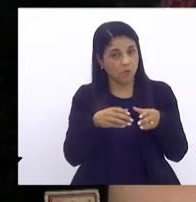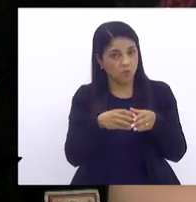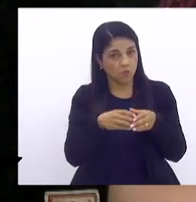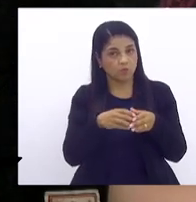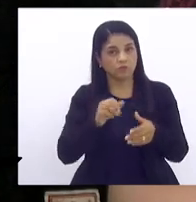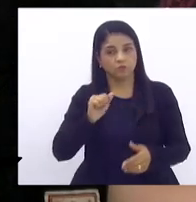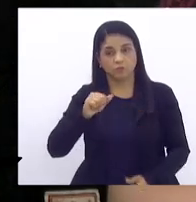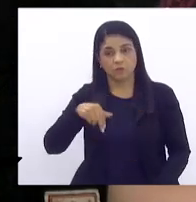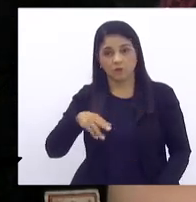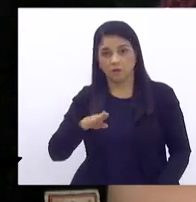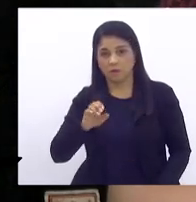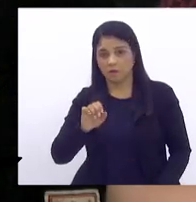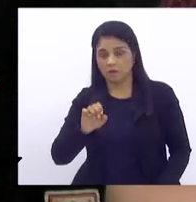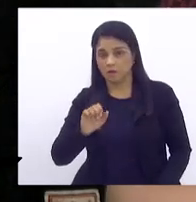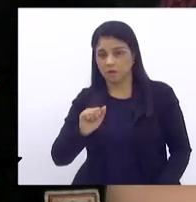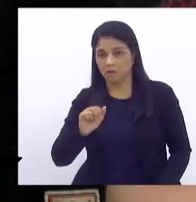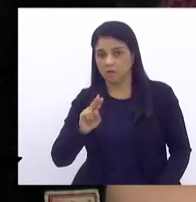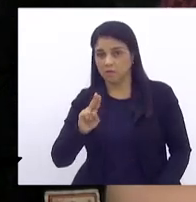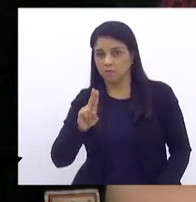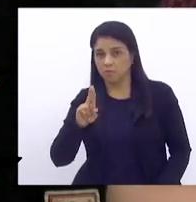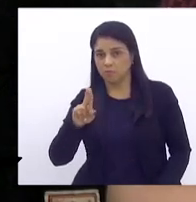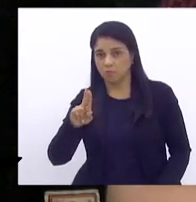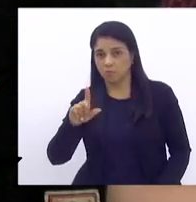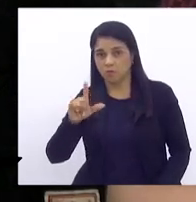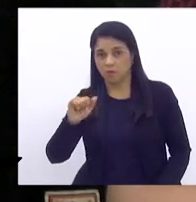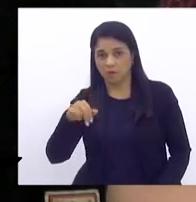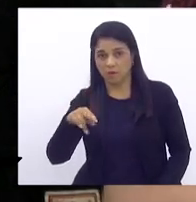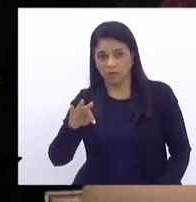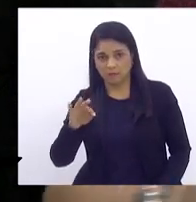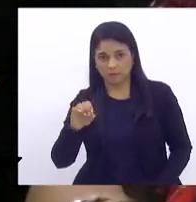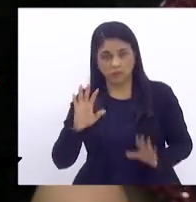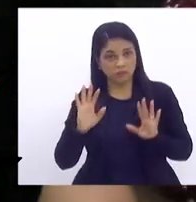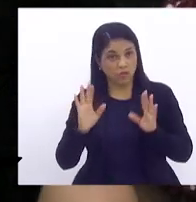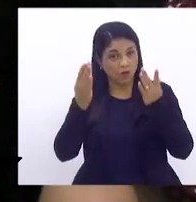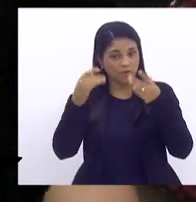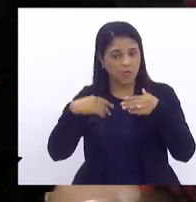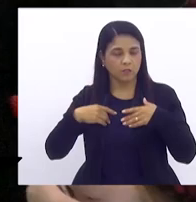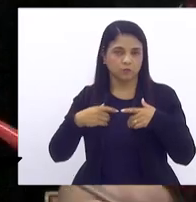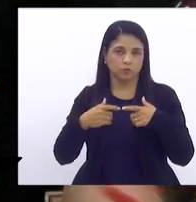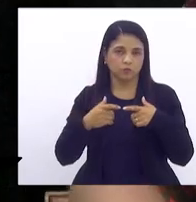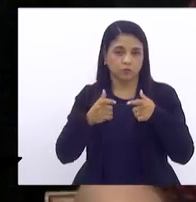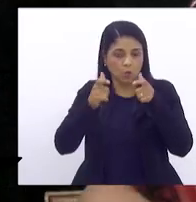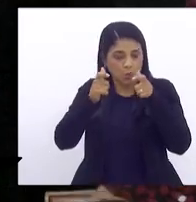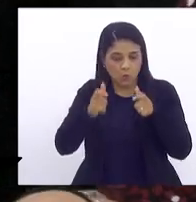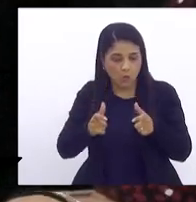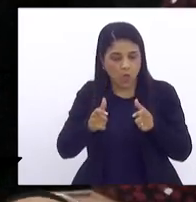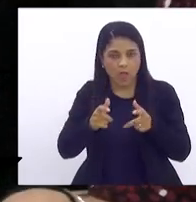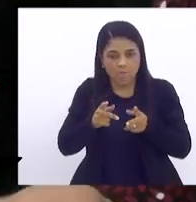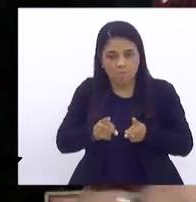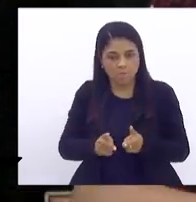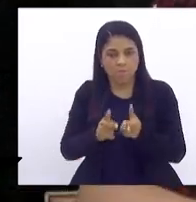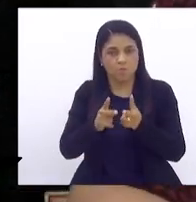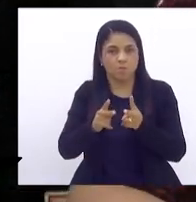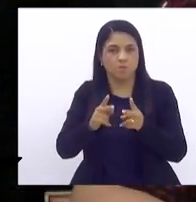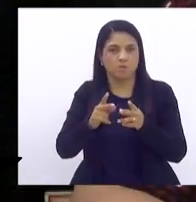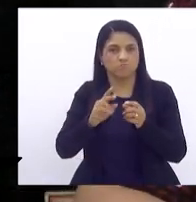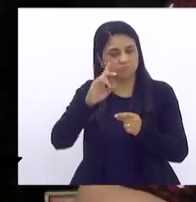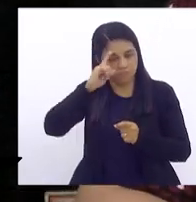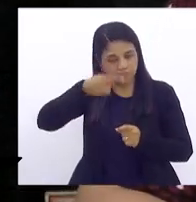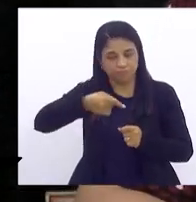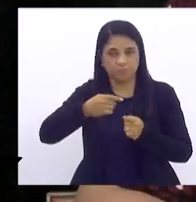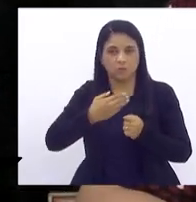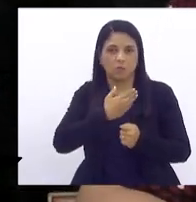de eventos, que não são aqueles ambulantes que ficam em lugares fixos, determinados pelo poder público,